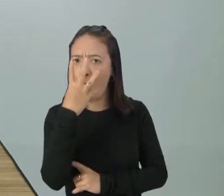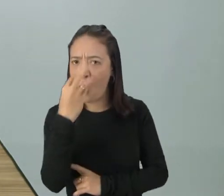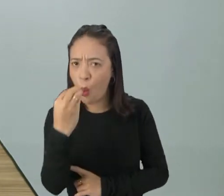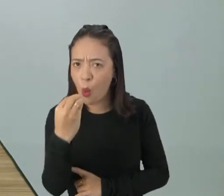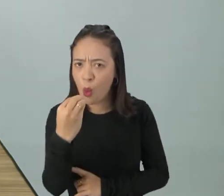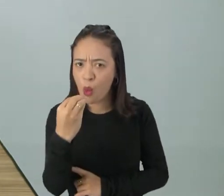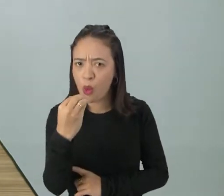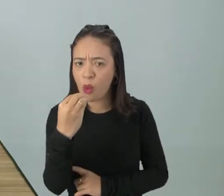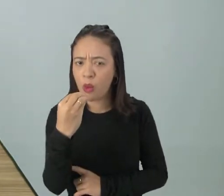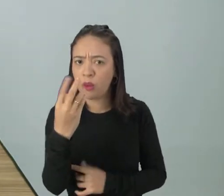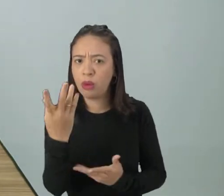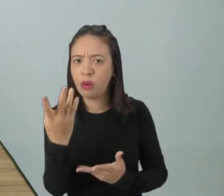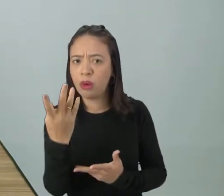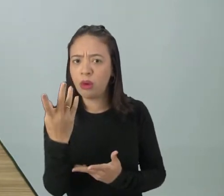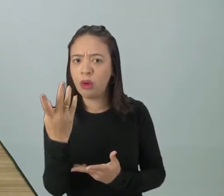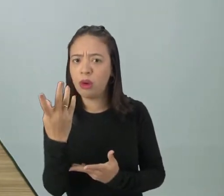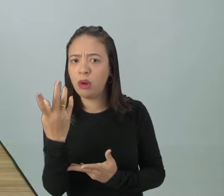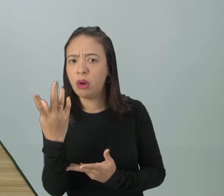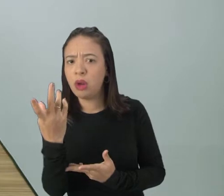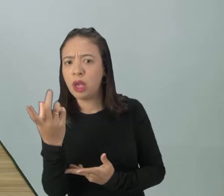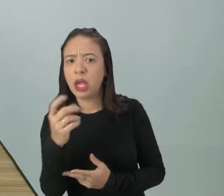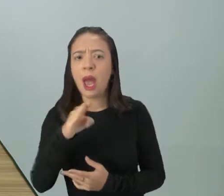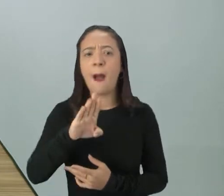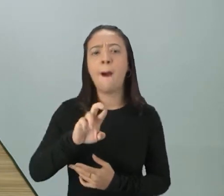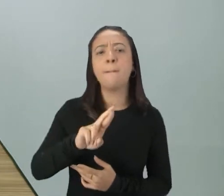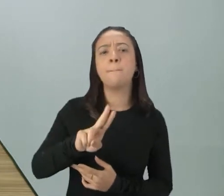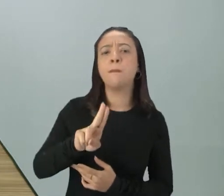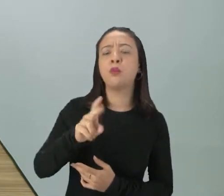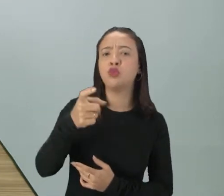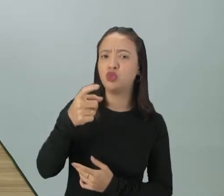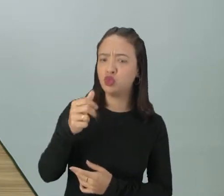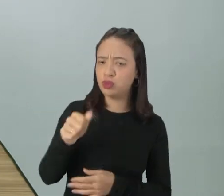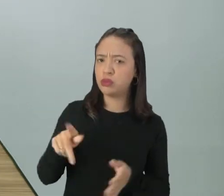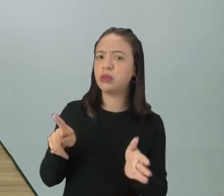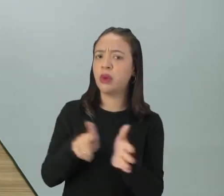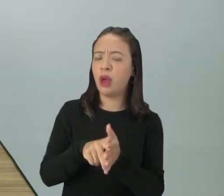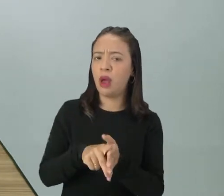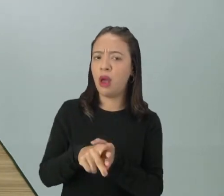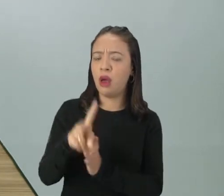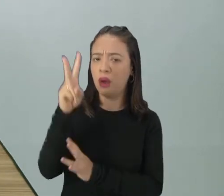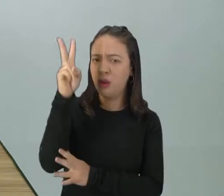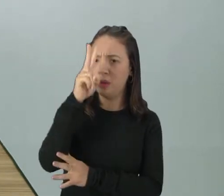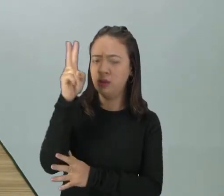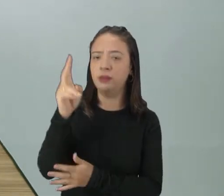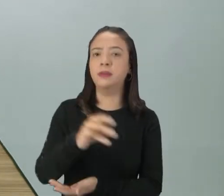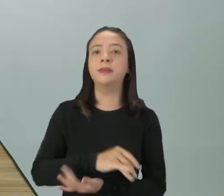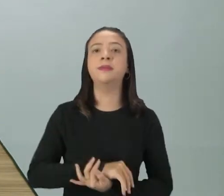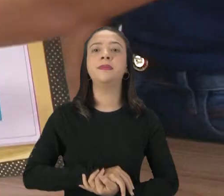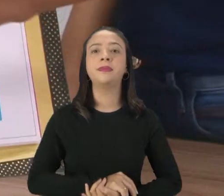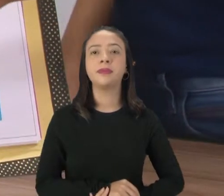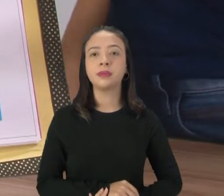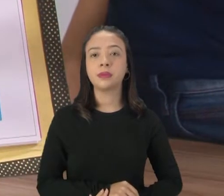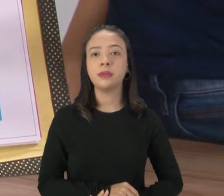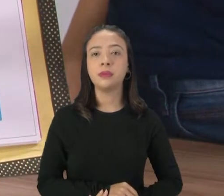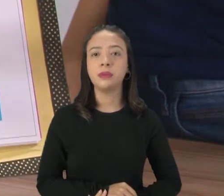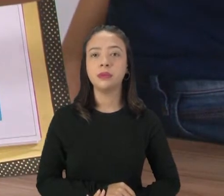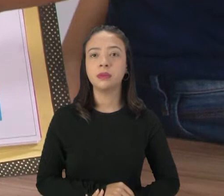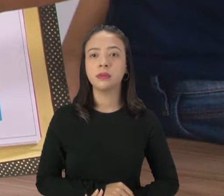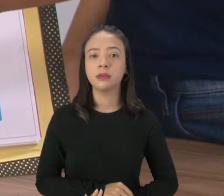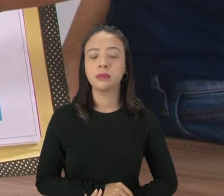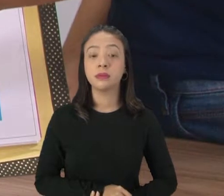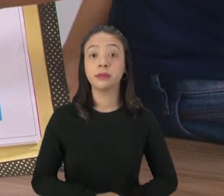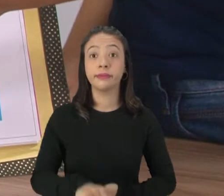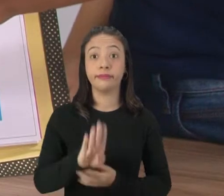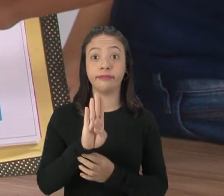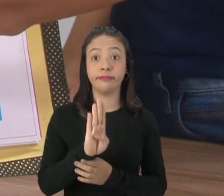lobo são os personagens da nossa história. Vamos à outra opção.